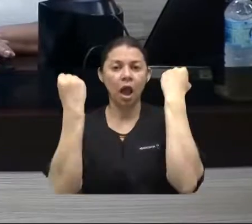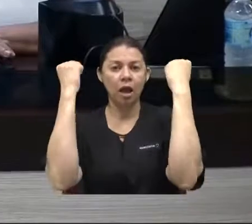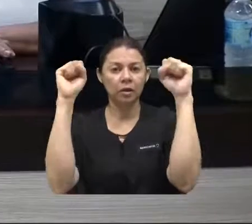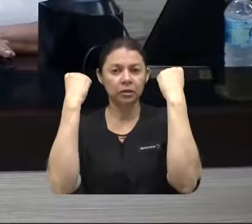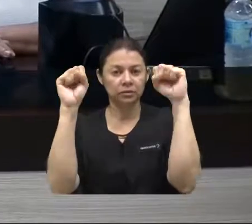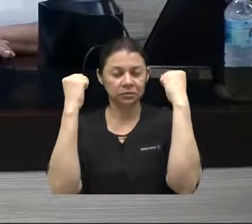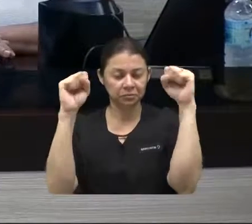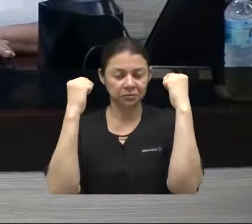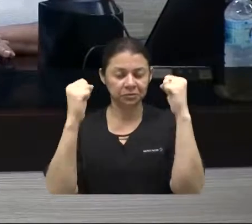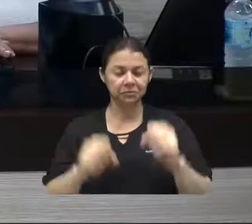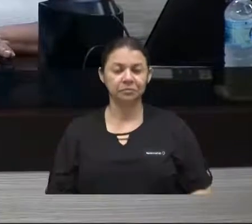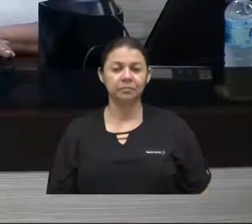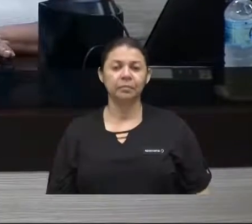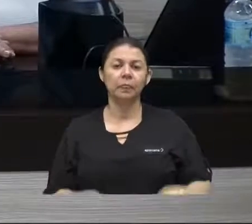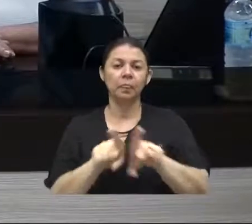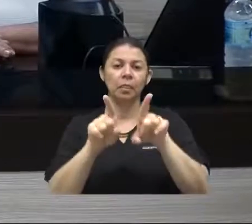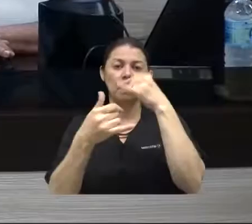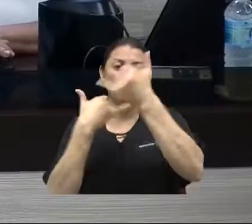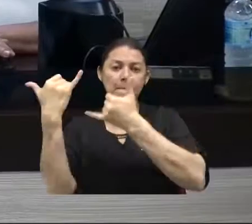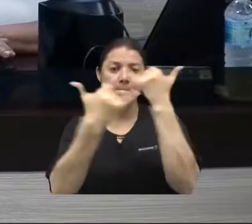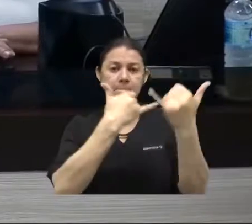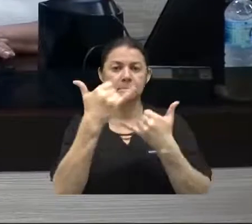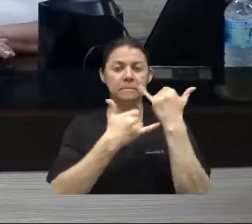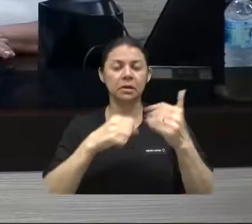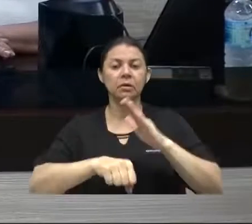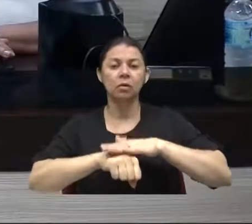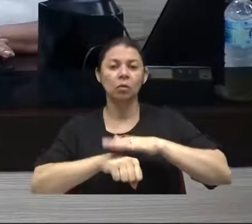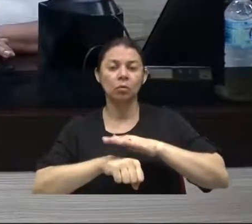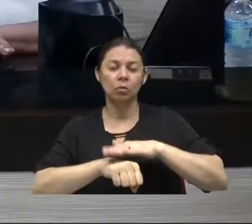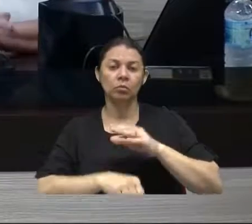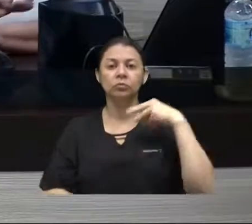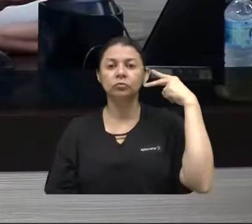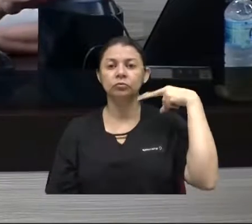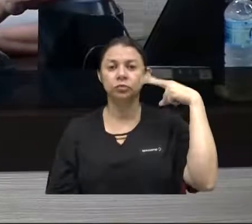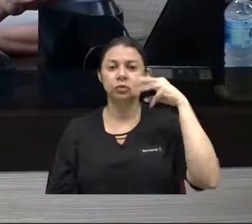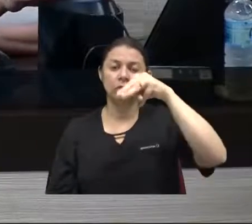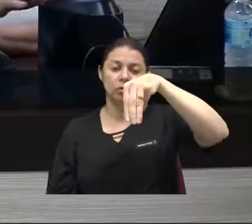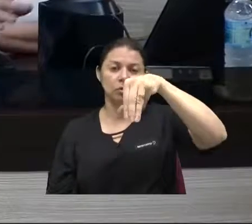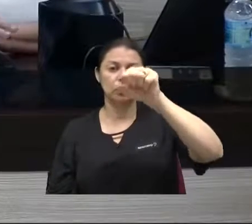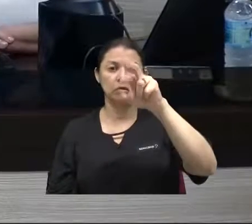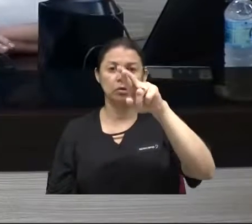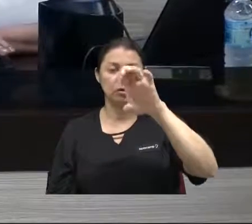e colocação de brinquedos. Autoria do vereador Marcelo Rossi. Em discussão?